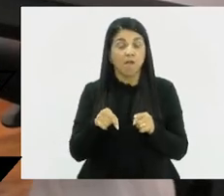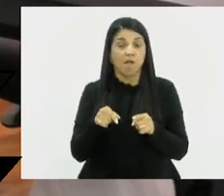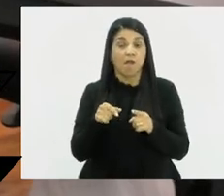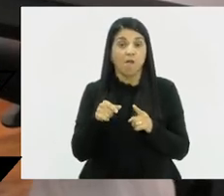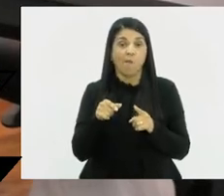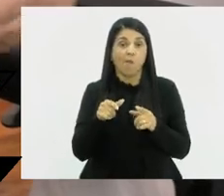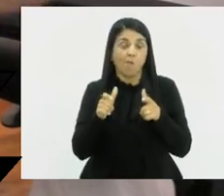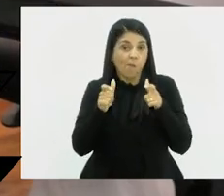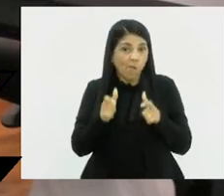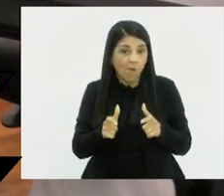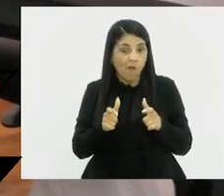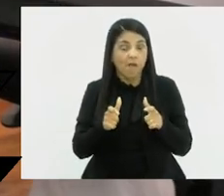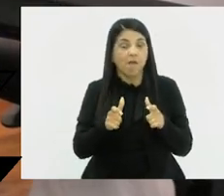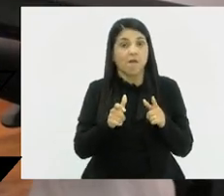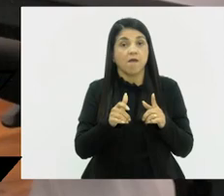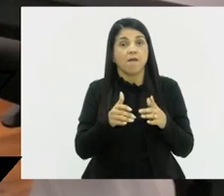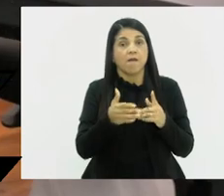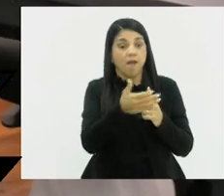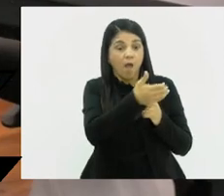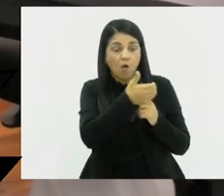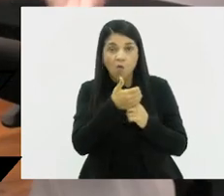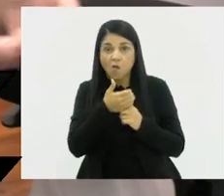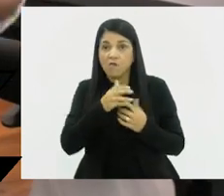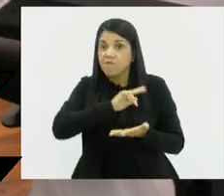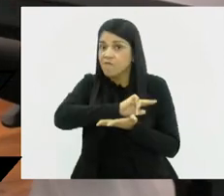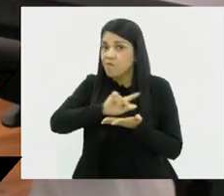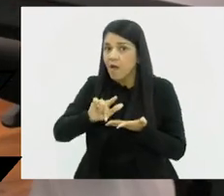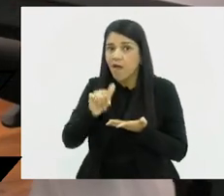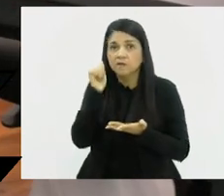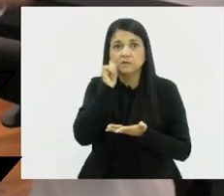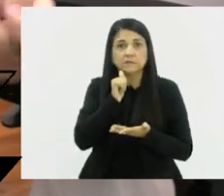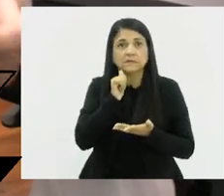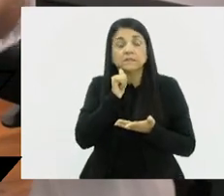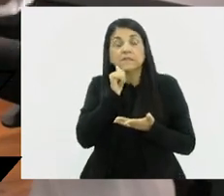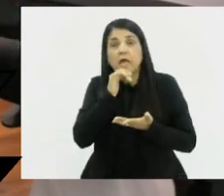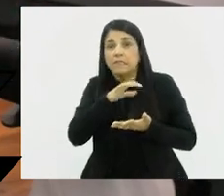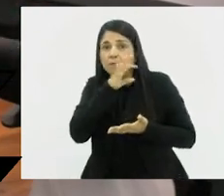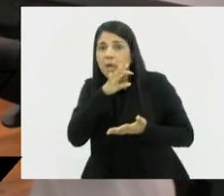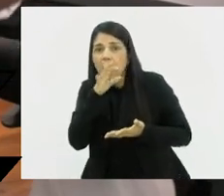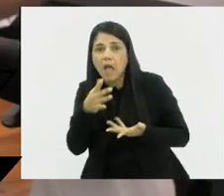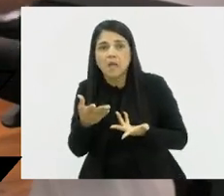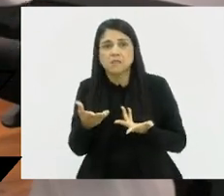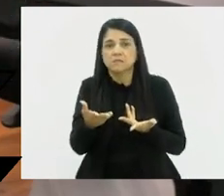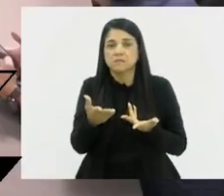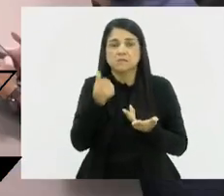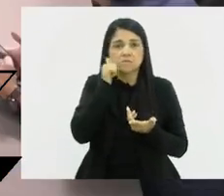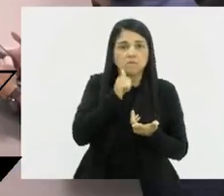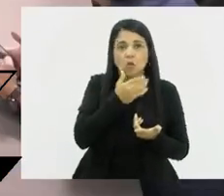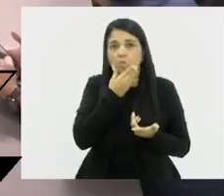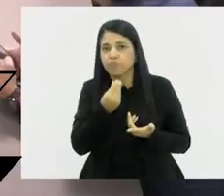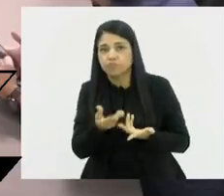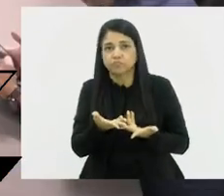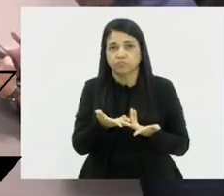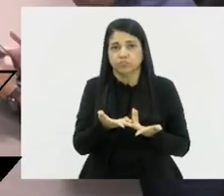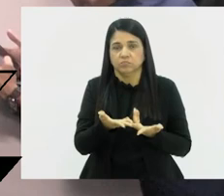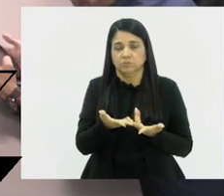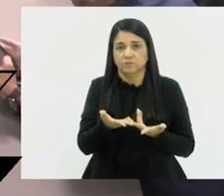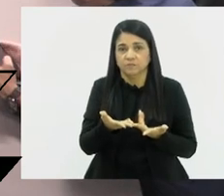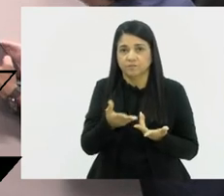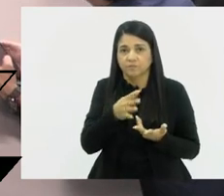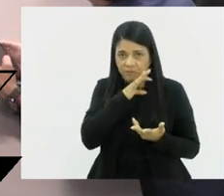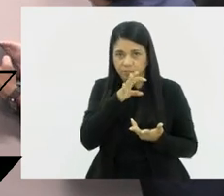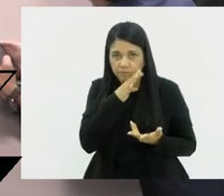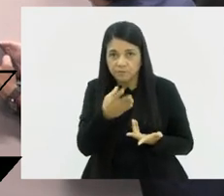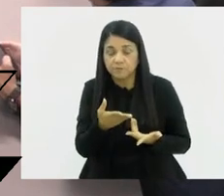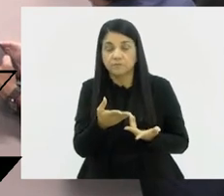acho que poderiam rever a questão de usar também as tatuagens, que é uma coisa simples, não é tatuagem humana, pessoal, é uma coisa de manejo, que